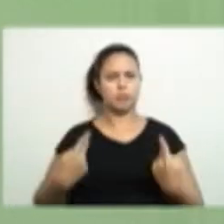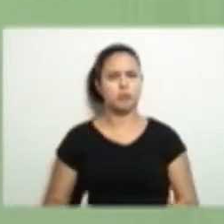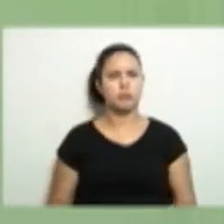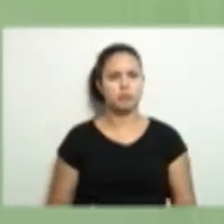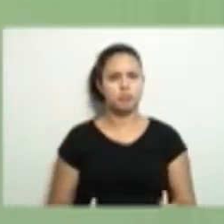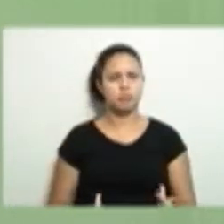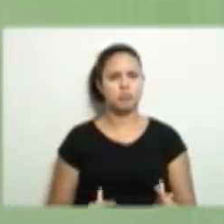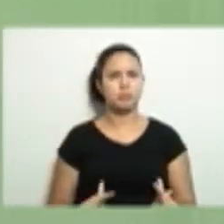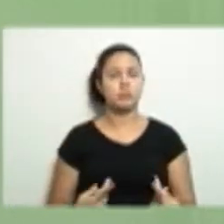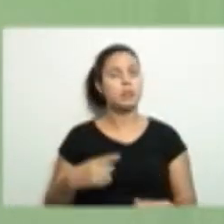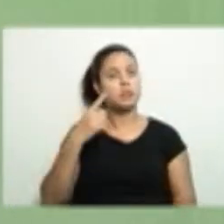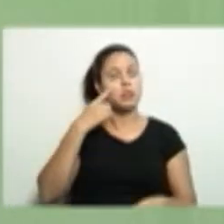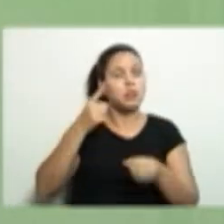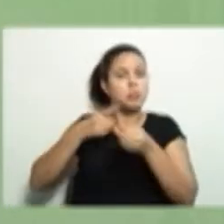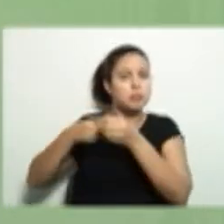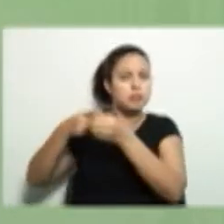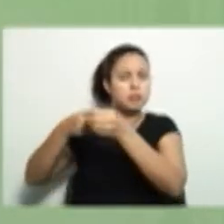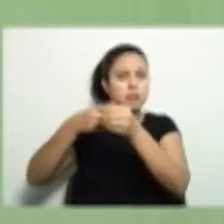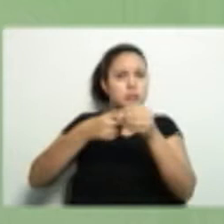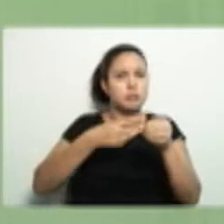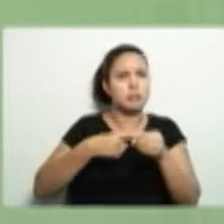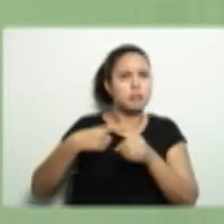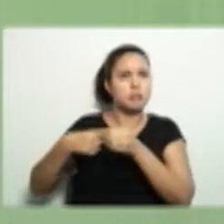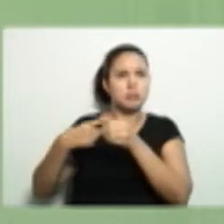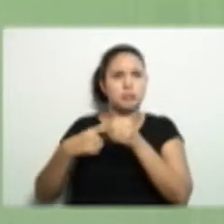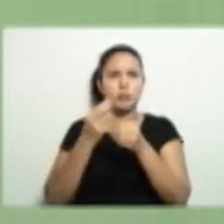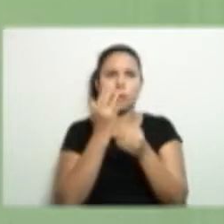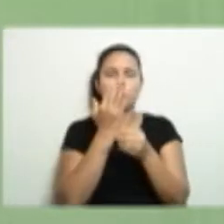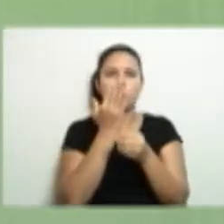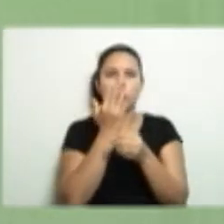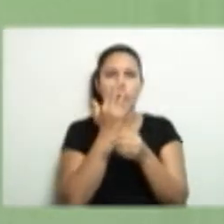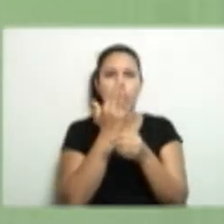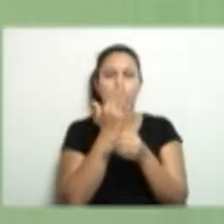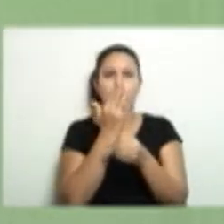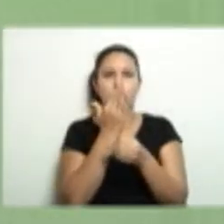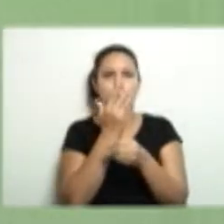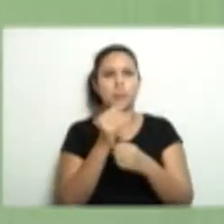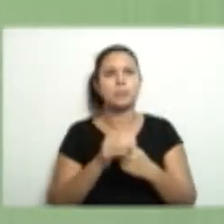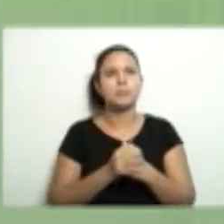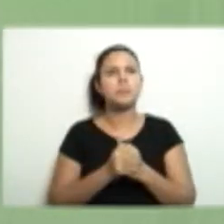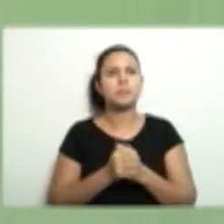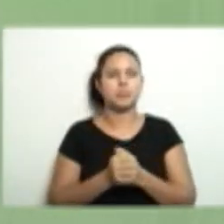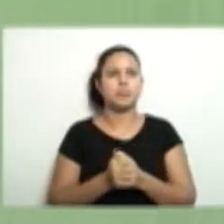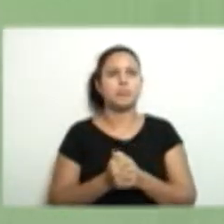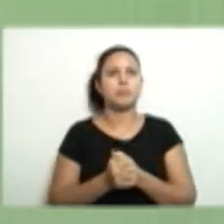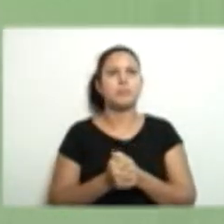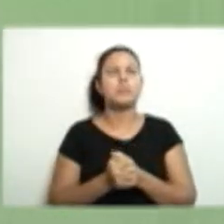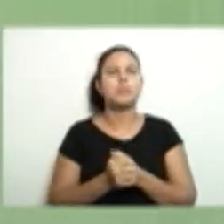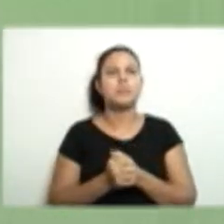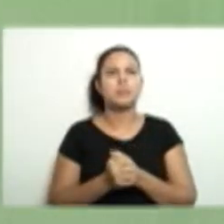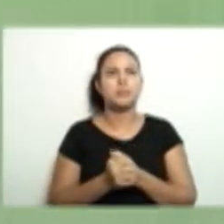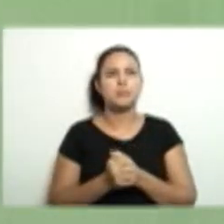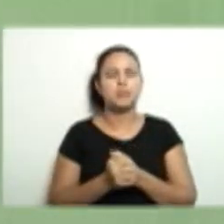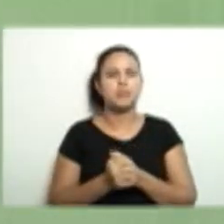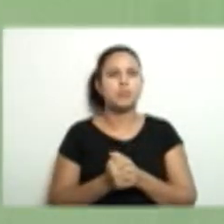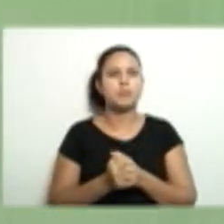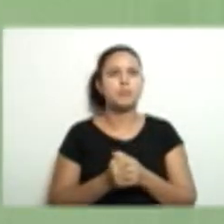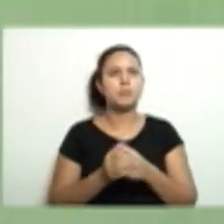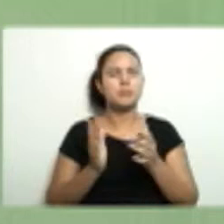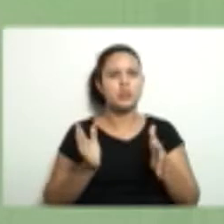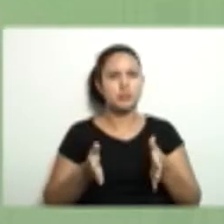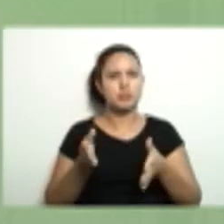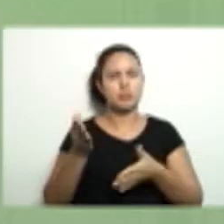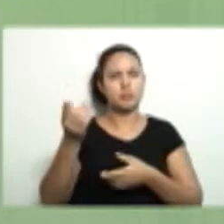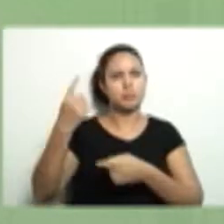municípios estão coloridos de acordo com aquela escala de cores que nós conhecemos nas aulas passadas. Na aula 2 nós falamos sobre isso,